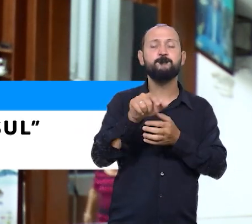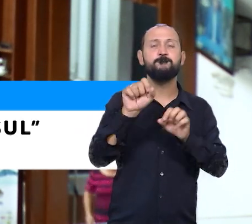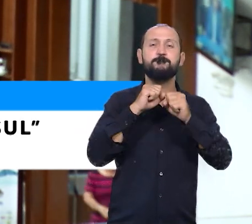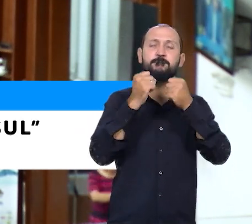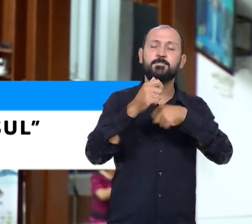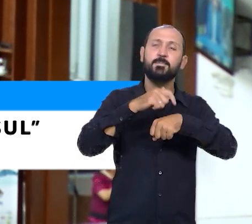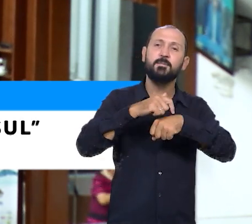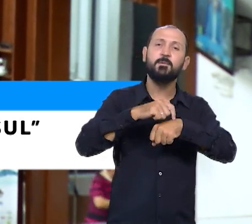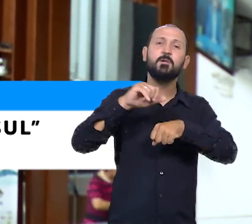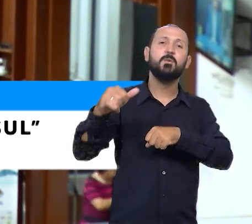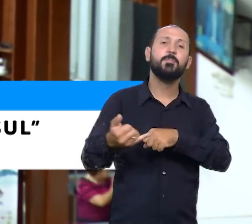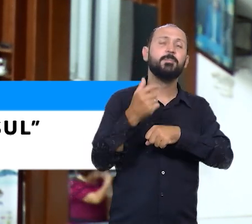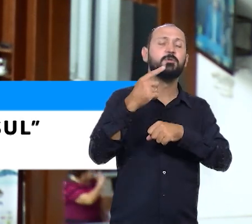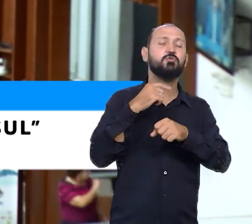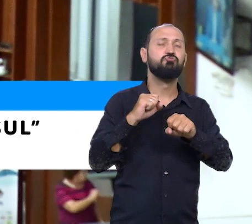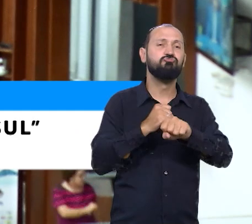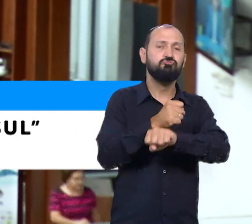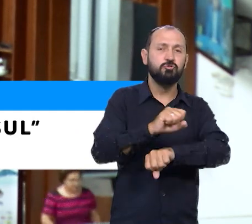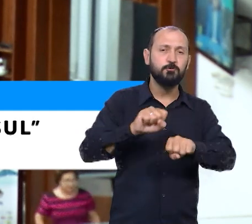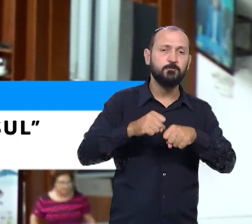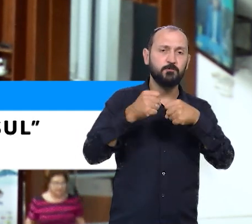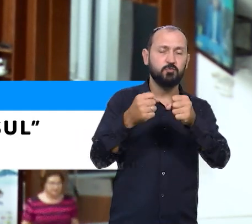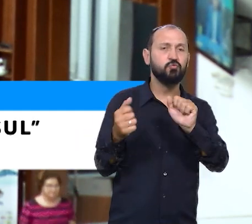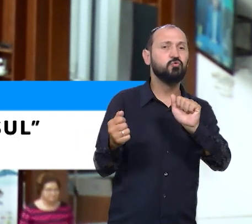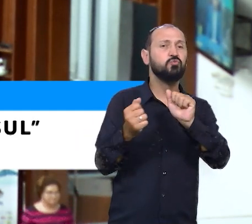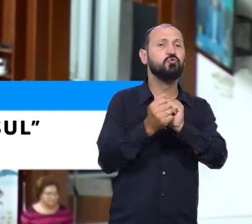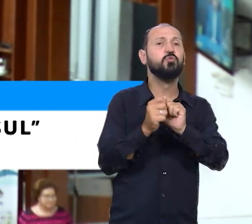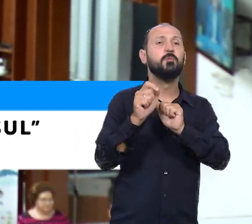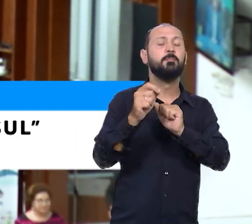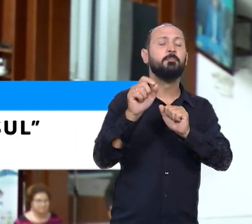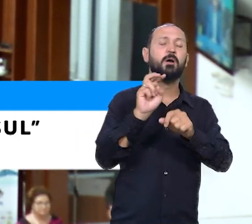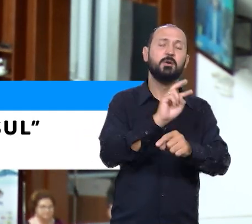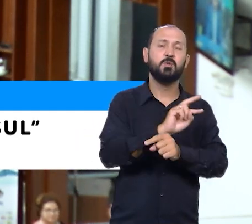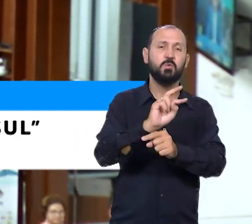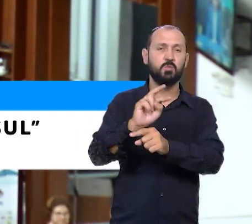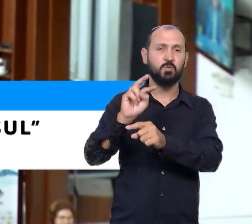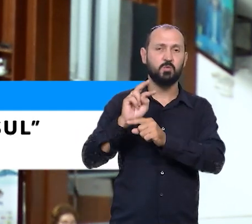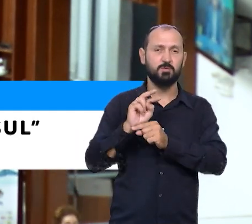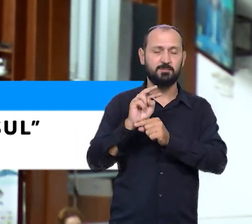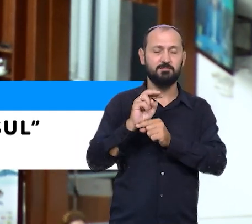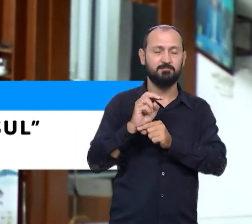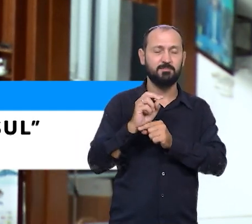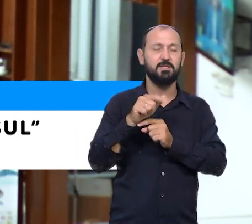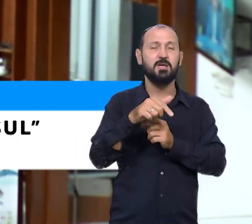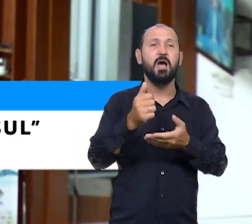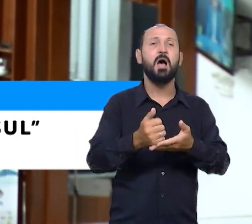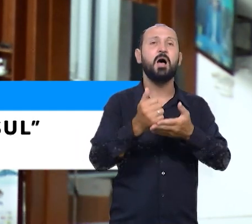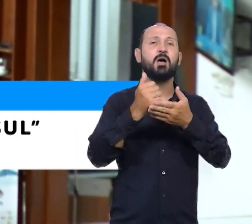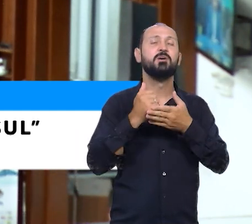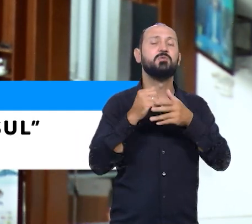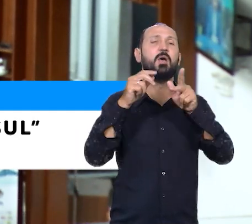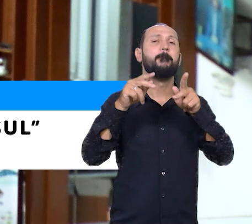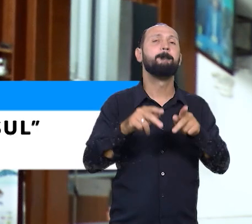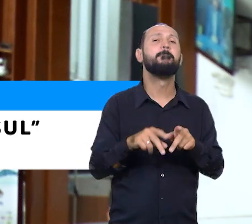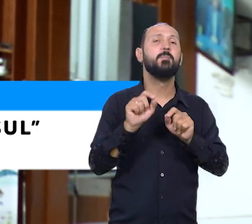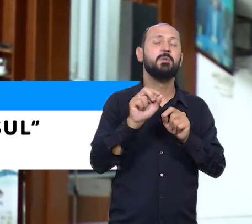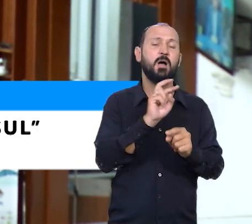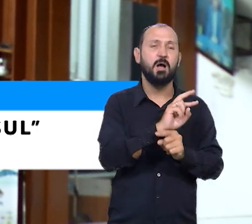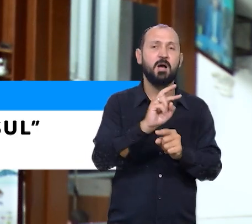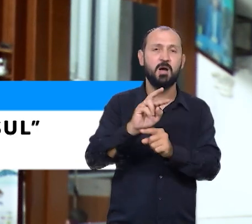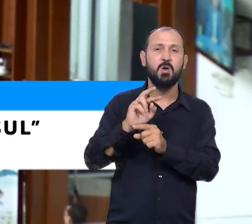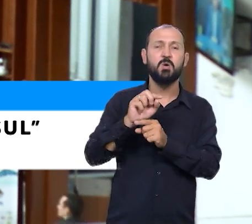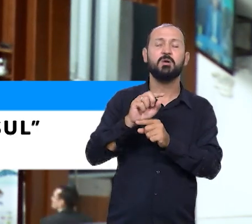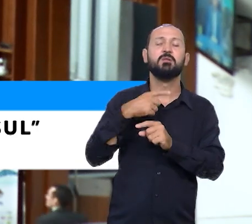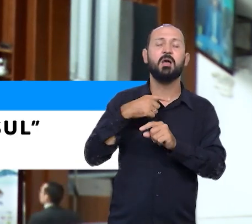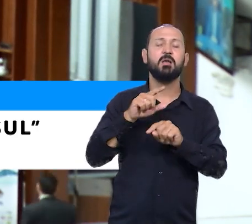de tudo, é a oportunidade de reunir esforços de diferentes setores para a conservação deste bem e ajudar toda a população